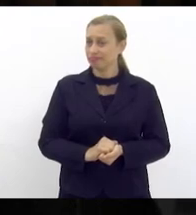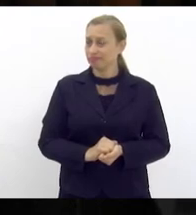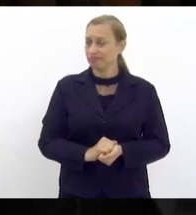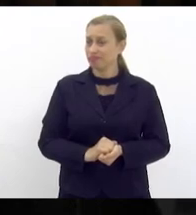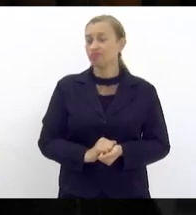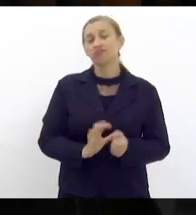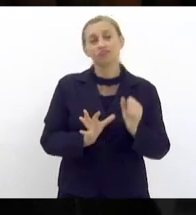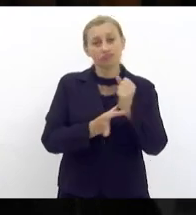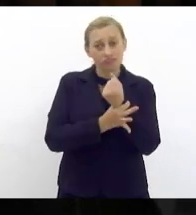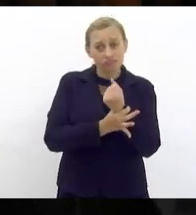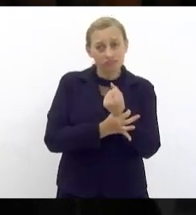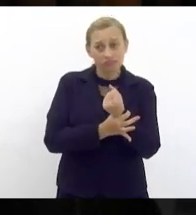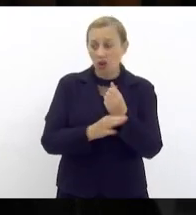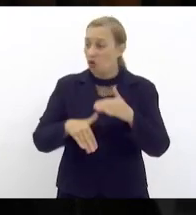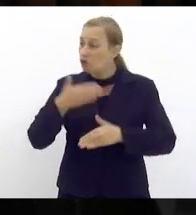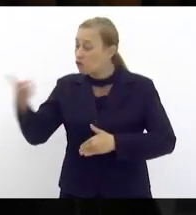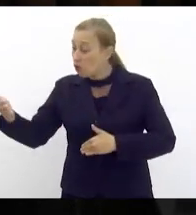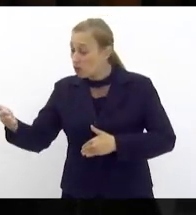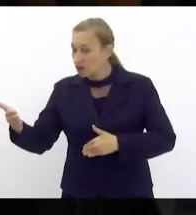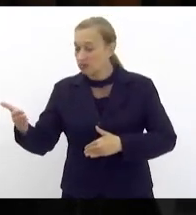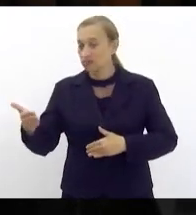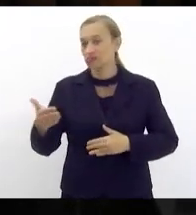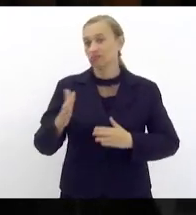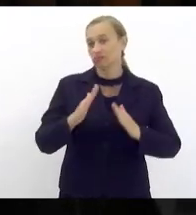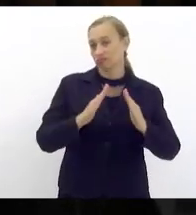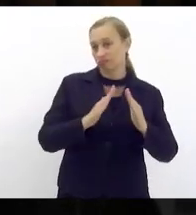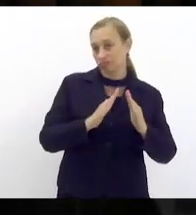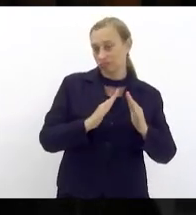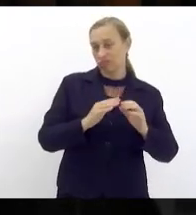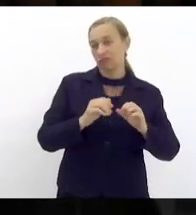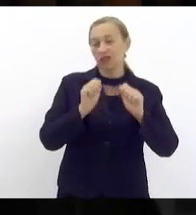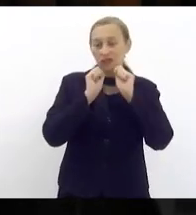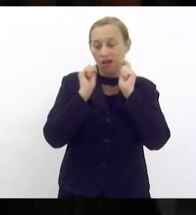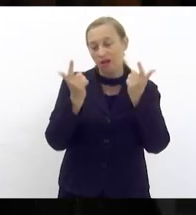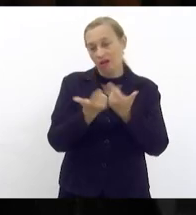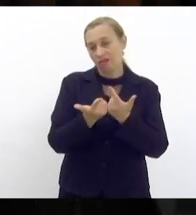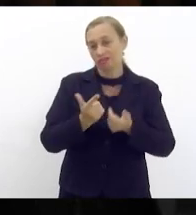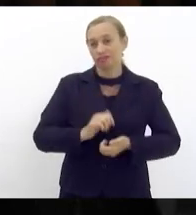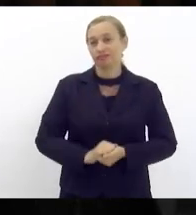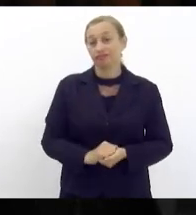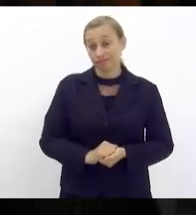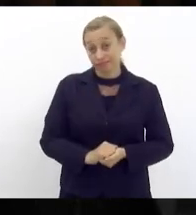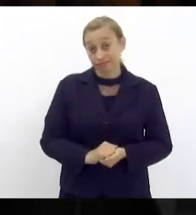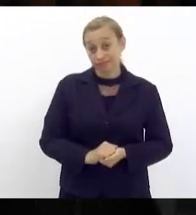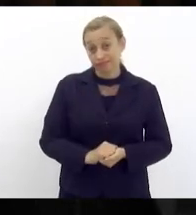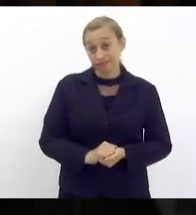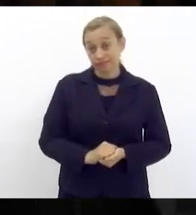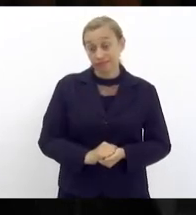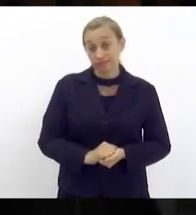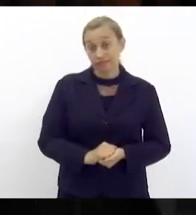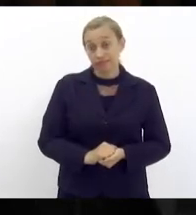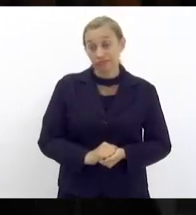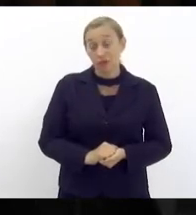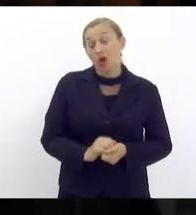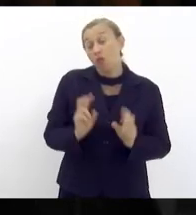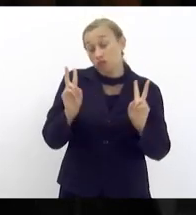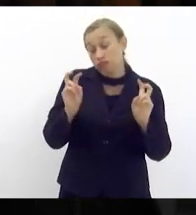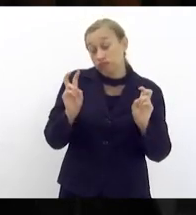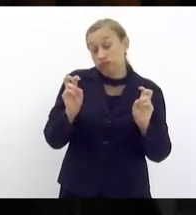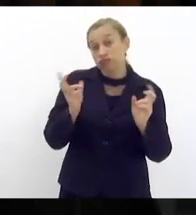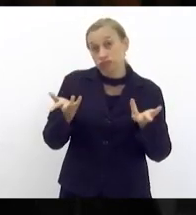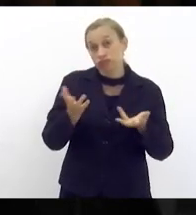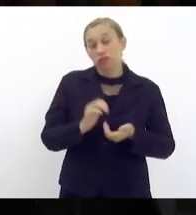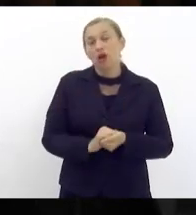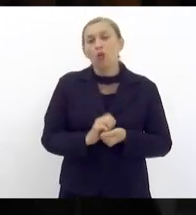segurança tem que ser fora do perímetro da Assembleia Legislativa isto é uma questão